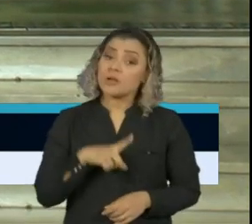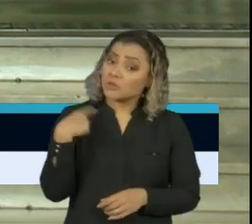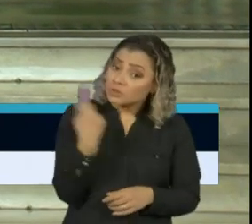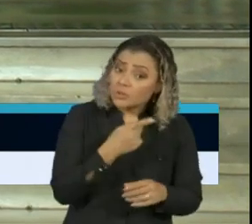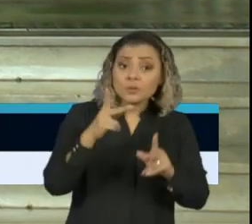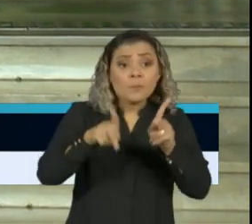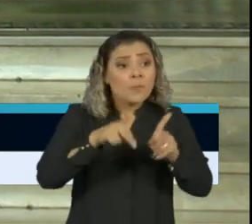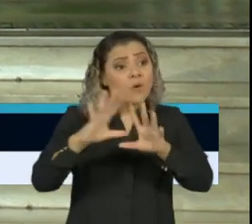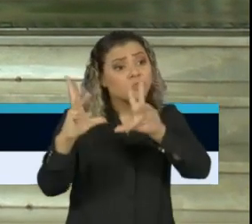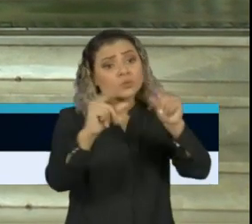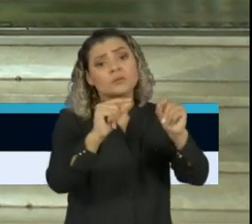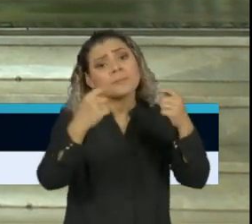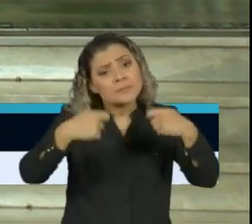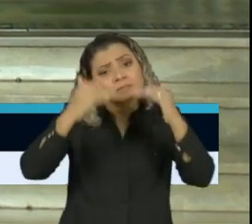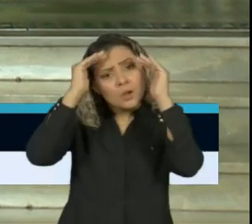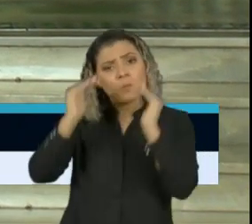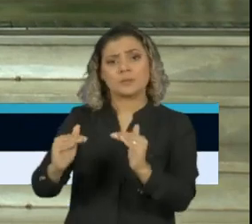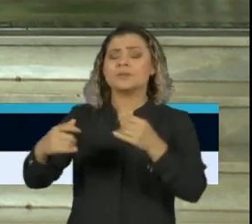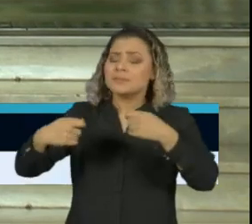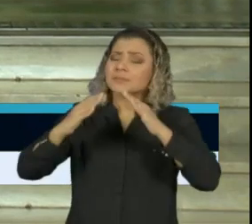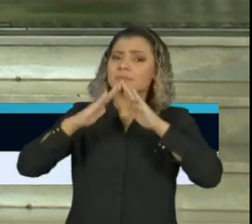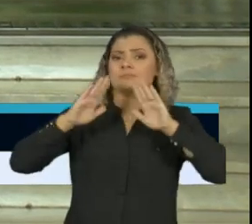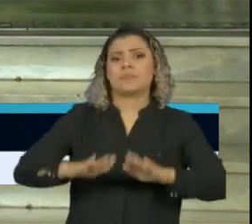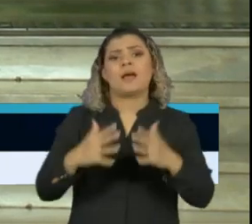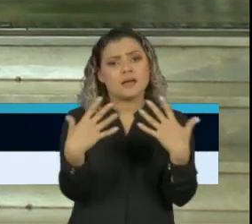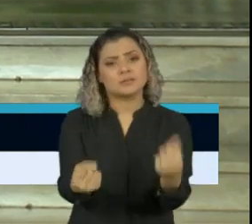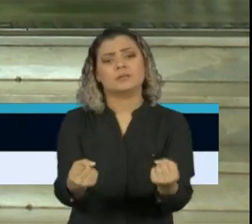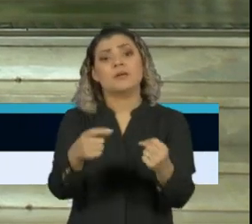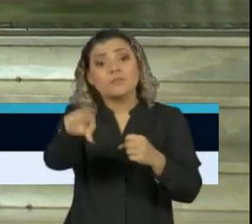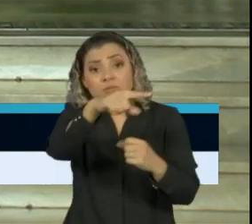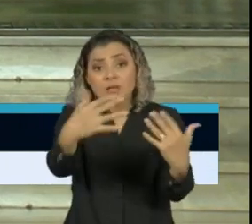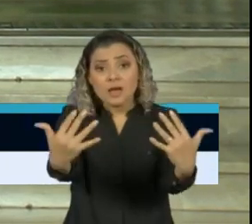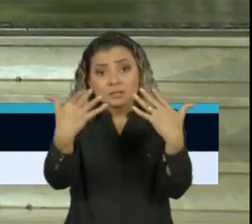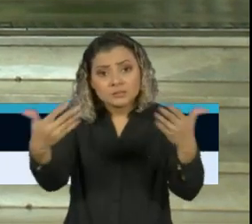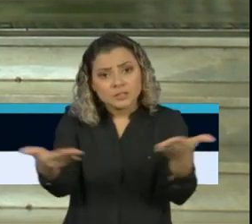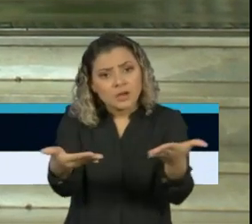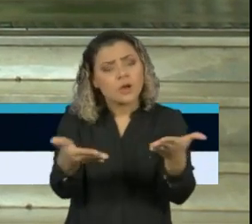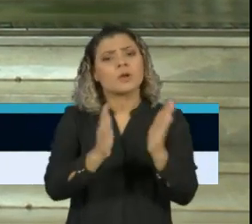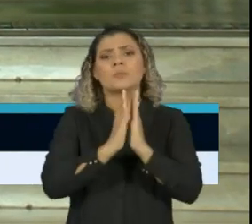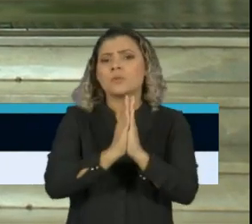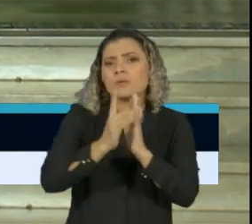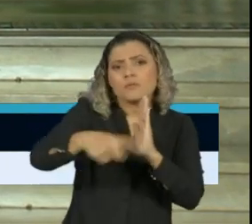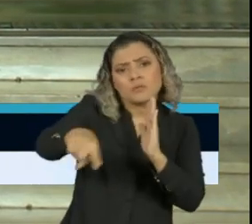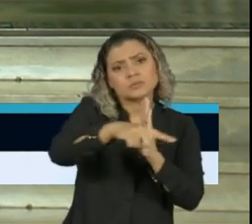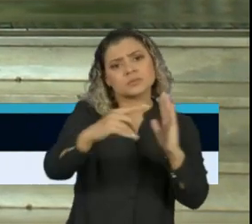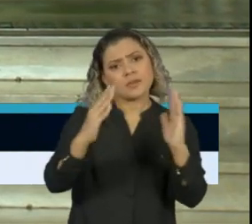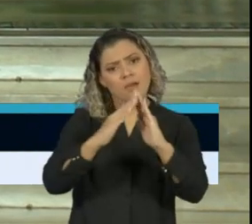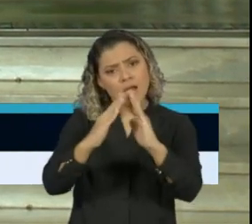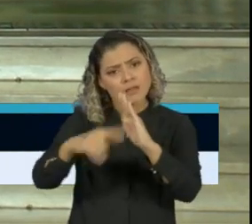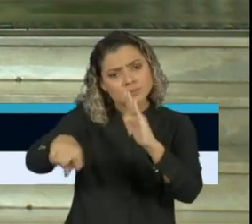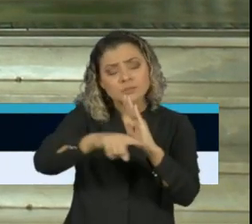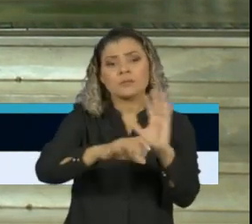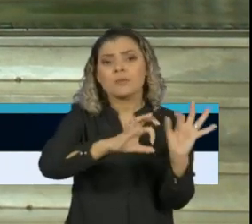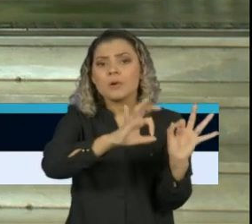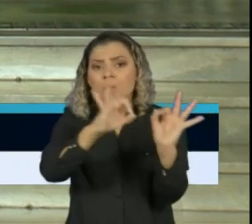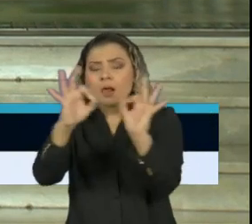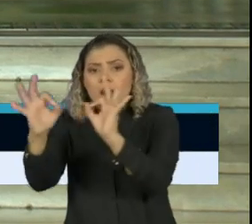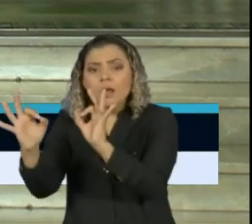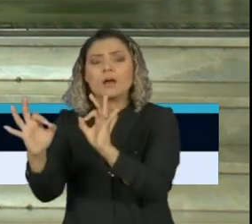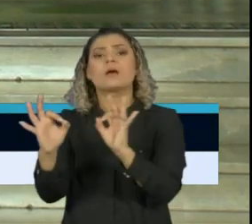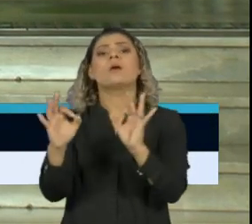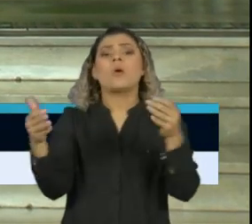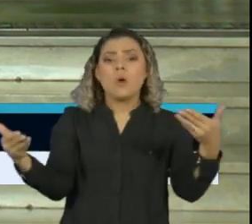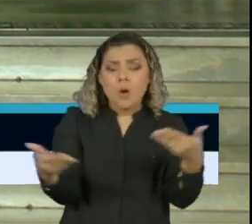pessoas devem colaborar, cooperar. Vocês que estão nos assistindo agora, estão nos ouvindo, e os que acompanharão o resultado